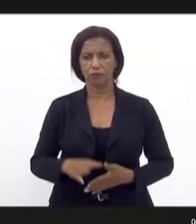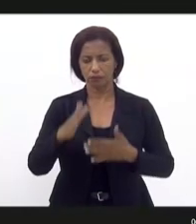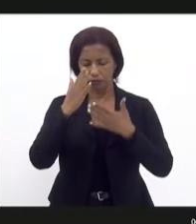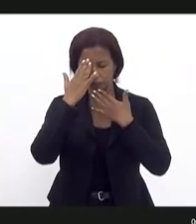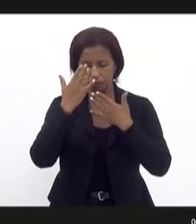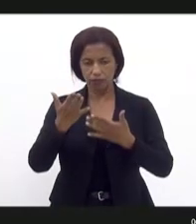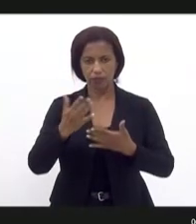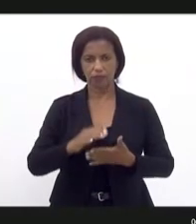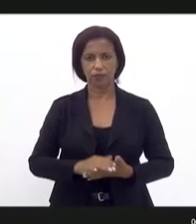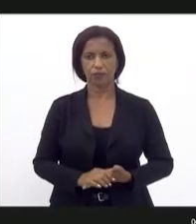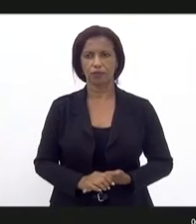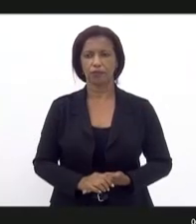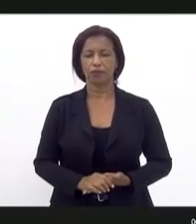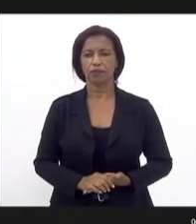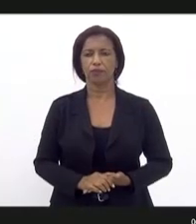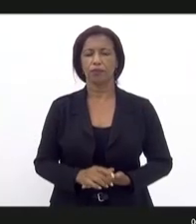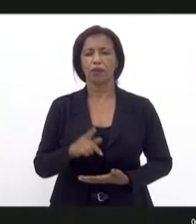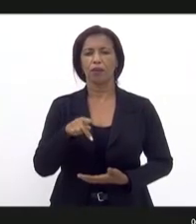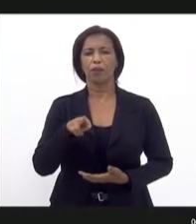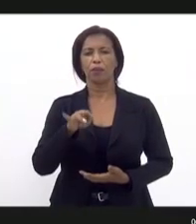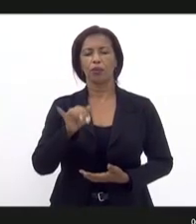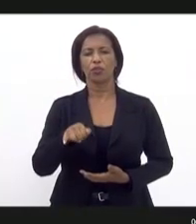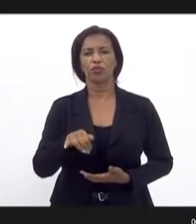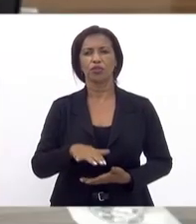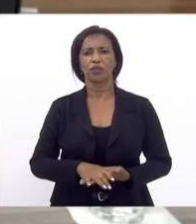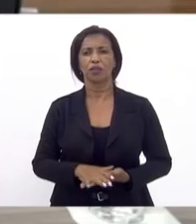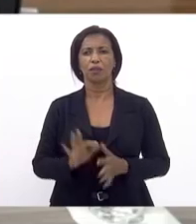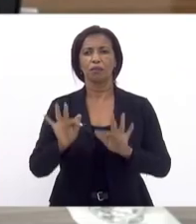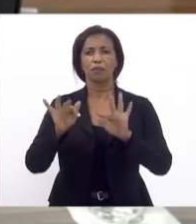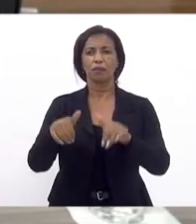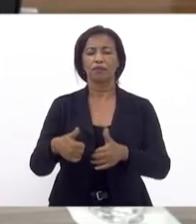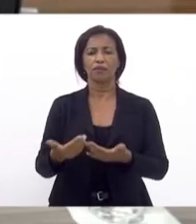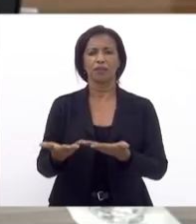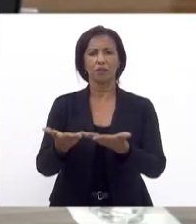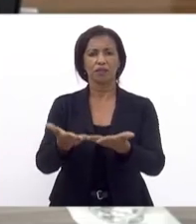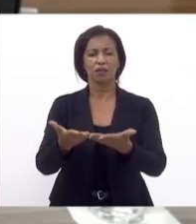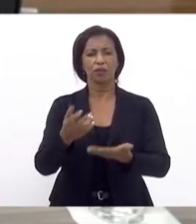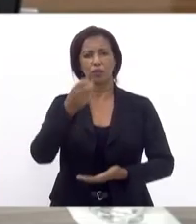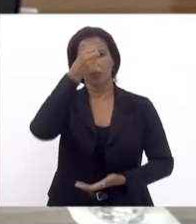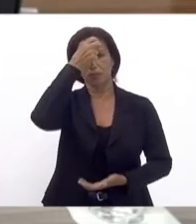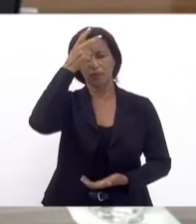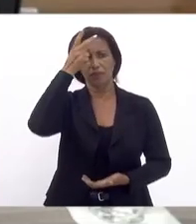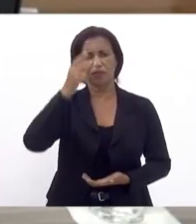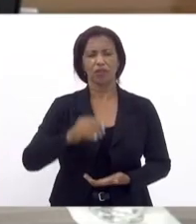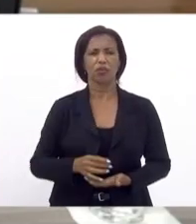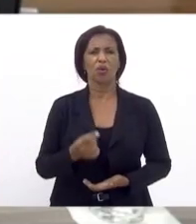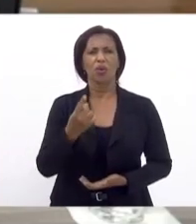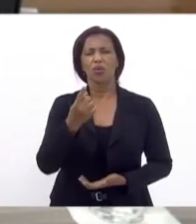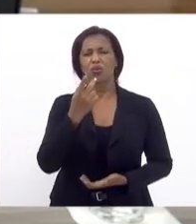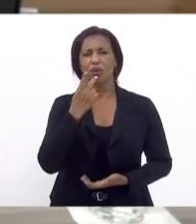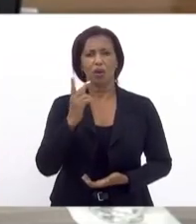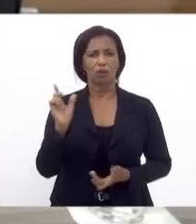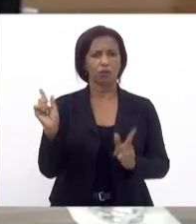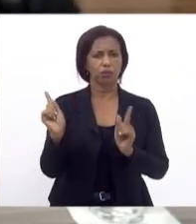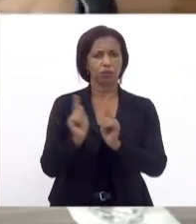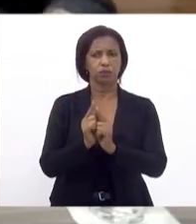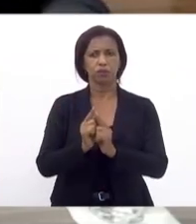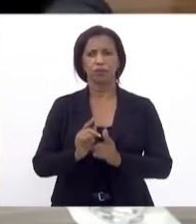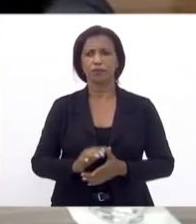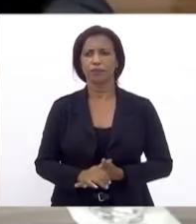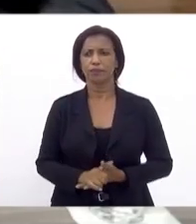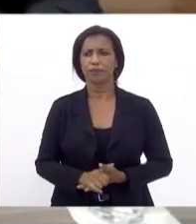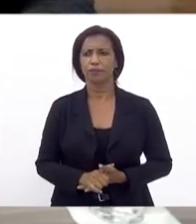Obrigado, Portinho. E para encerrar o nosso prefeito, só dar uma notícia